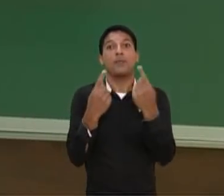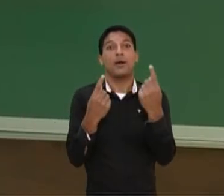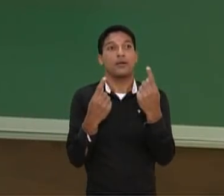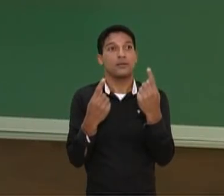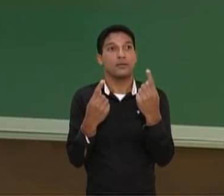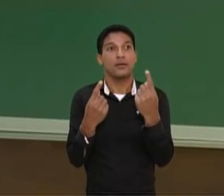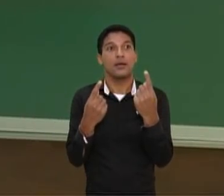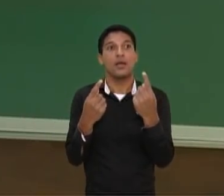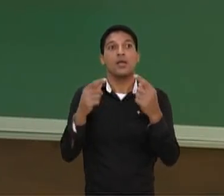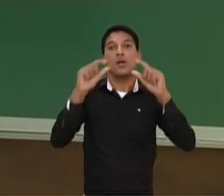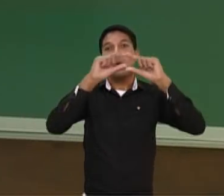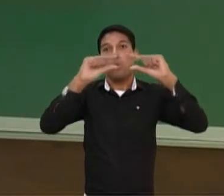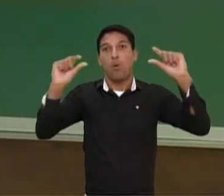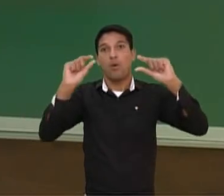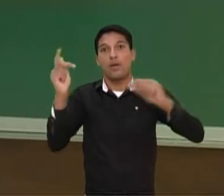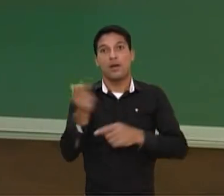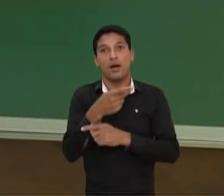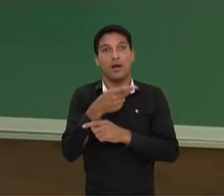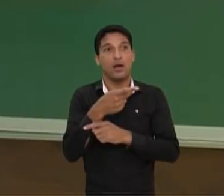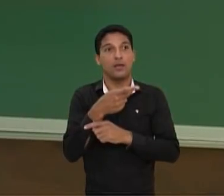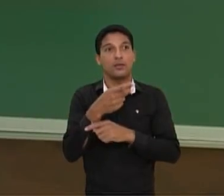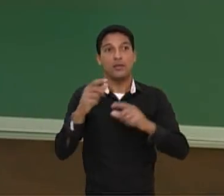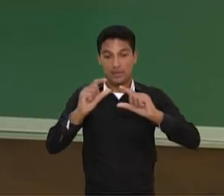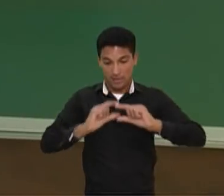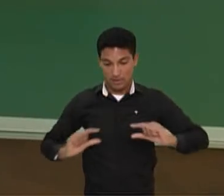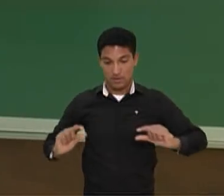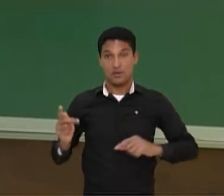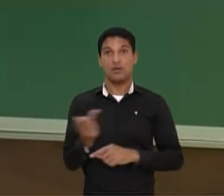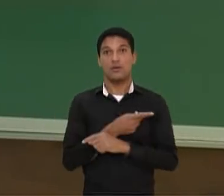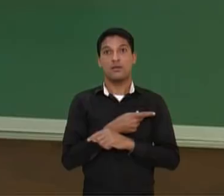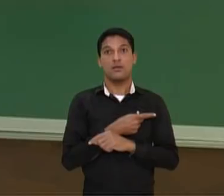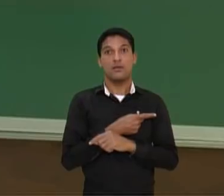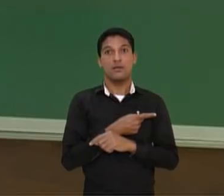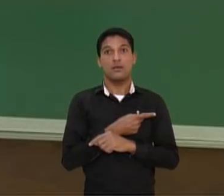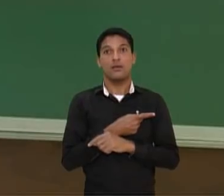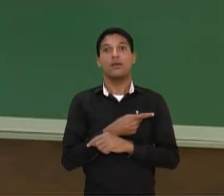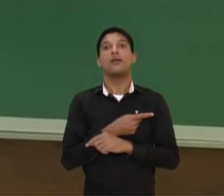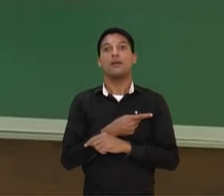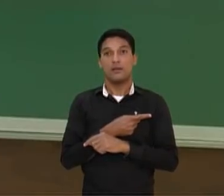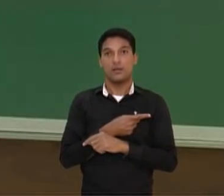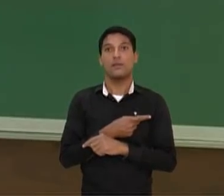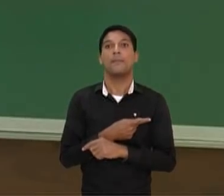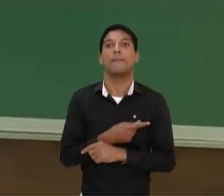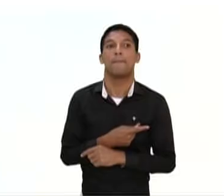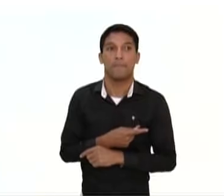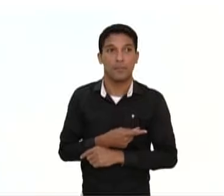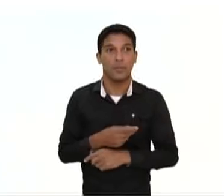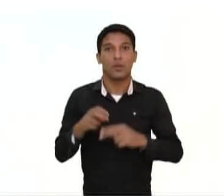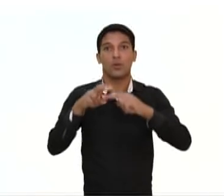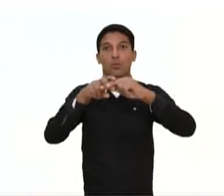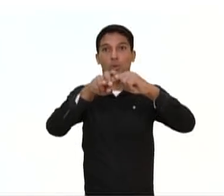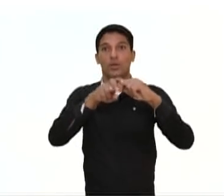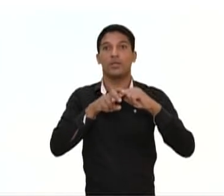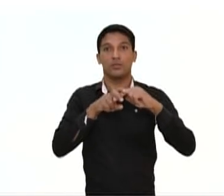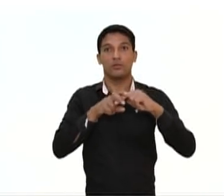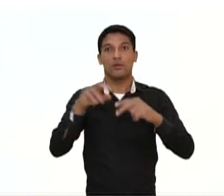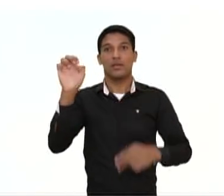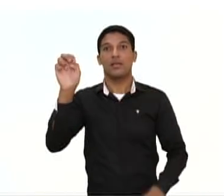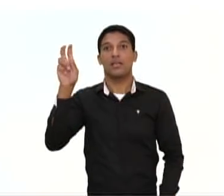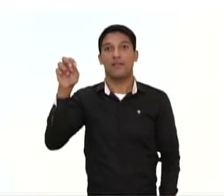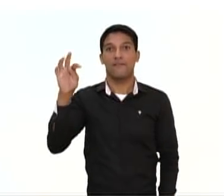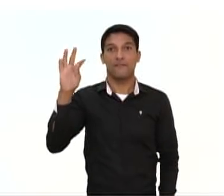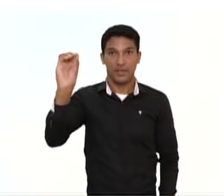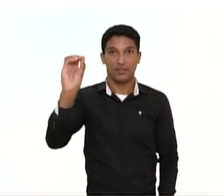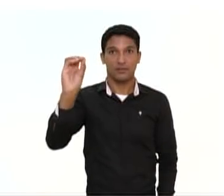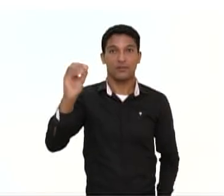nós temos erradas duas, aqui, aqui e aqui nós temos as duas erradas. Então, o evento definido pelo exercício